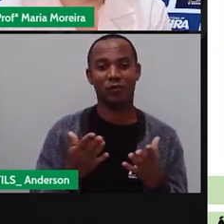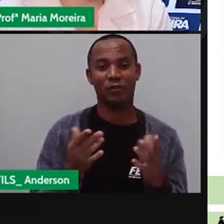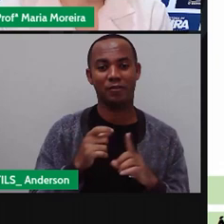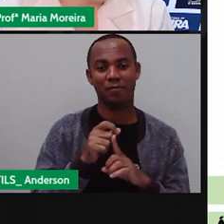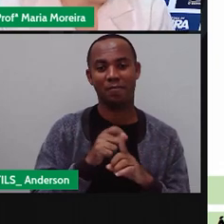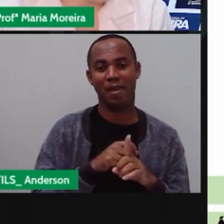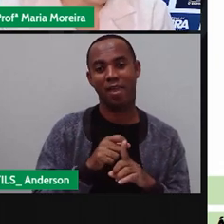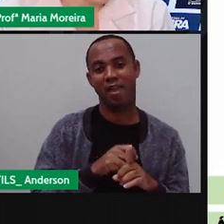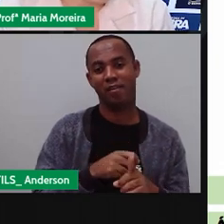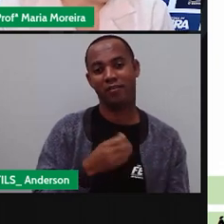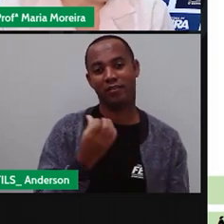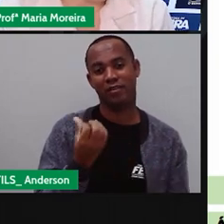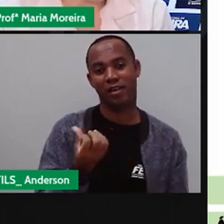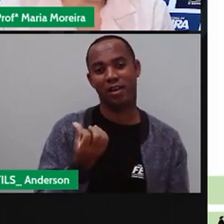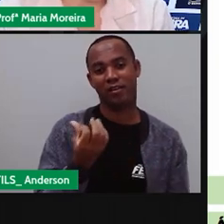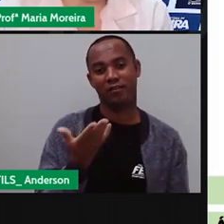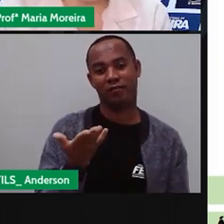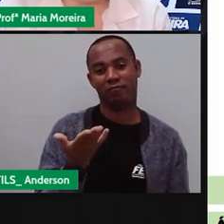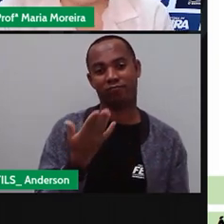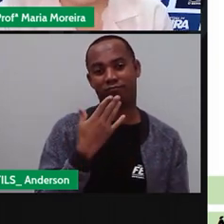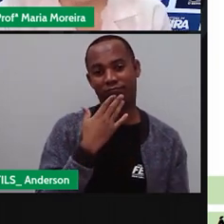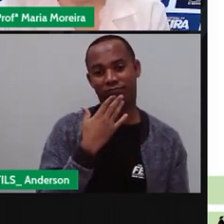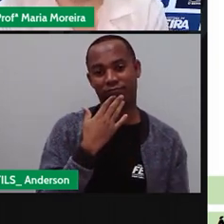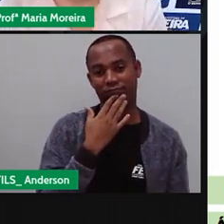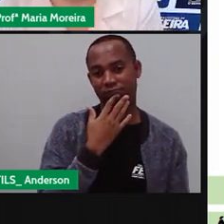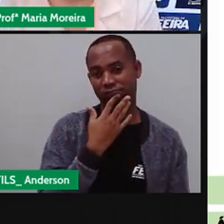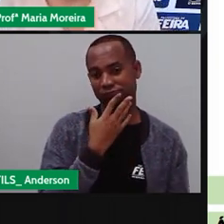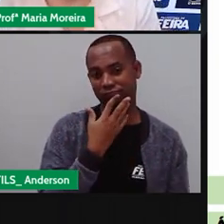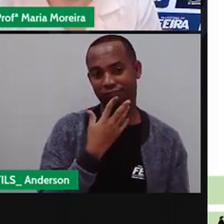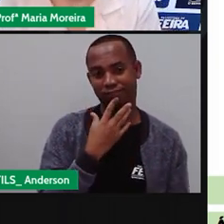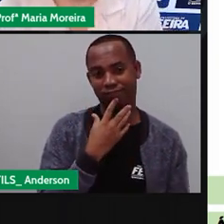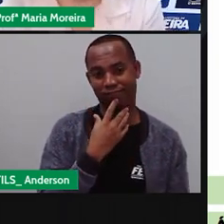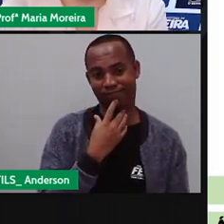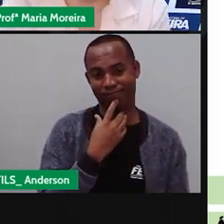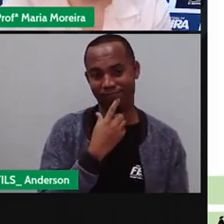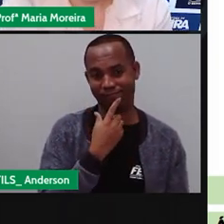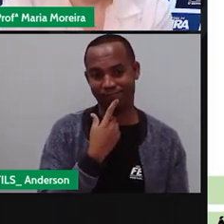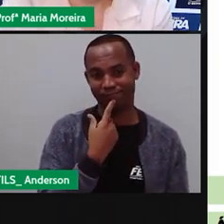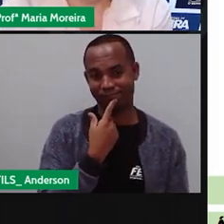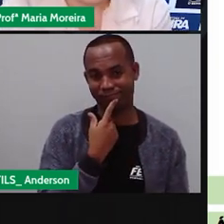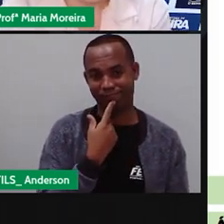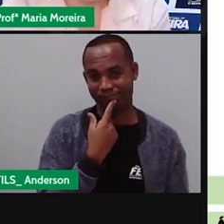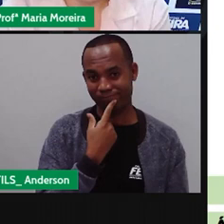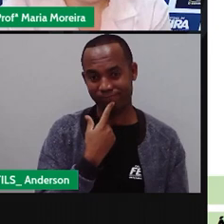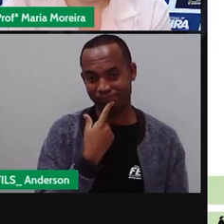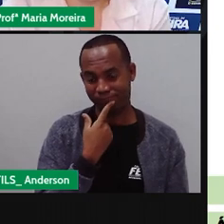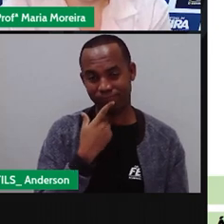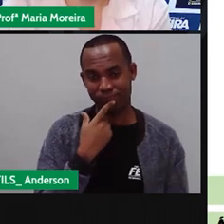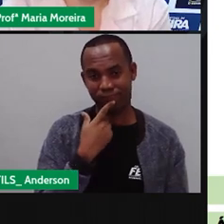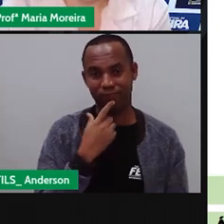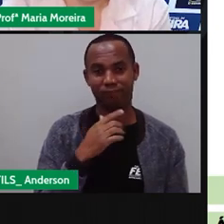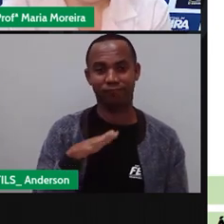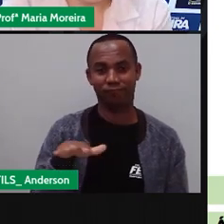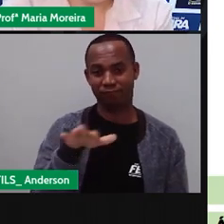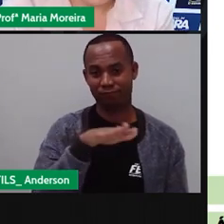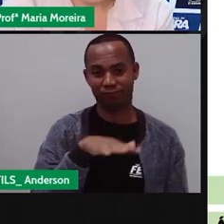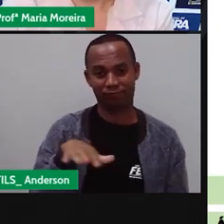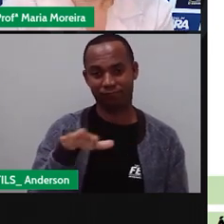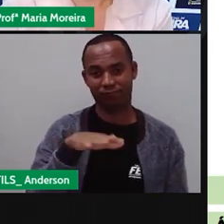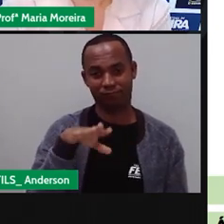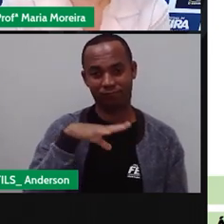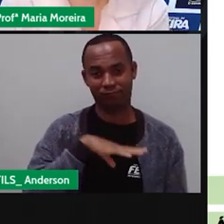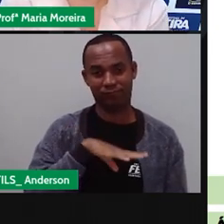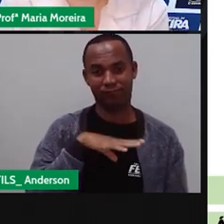né? Se o mês fosse 11, né? Imagine só a quantidade de 1 que não teria aí. Nossa área de conhecimento